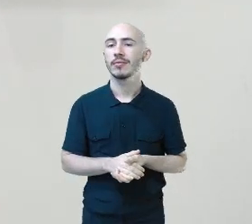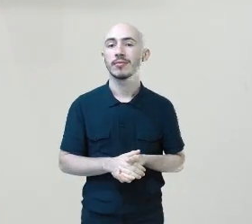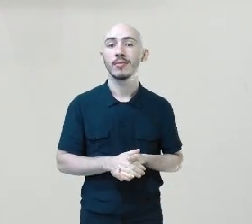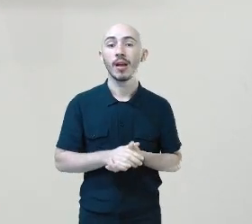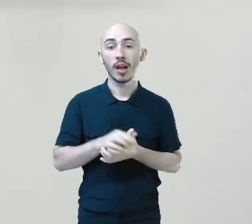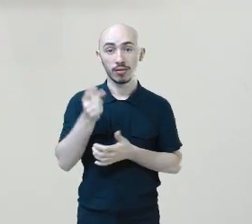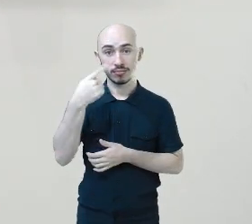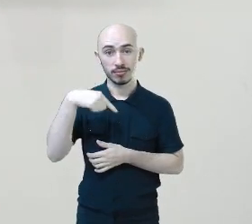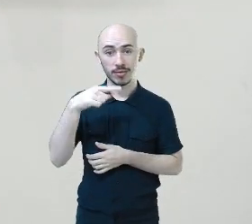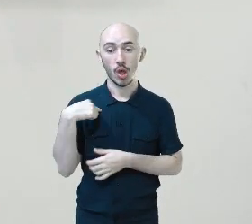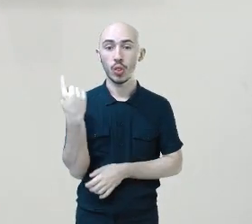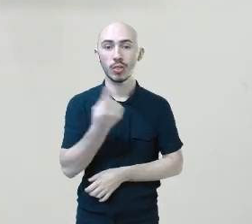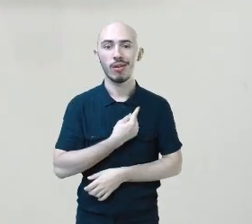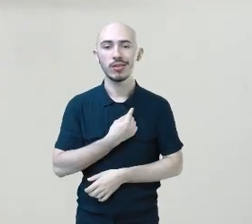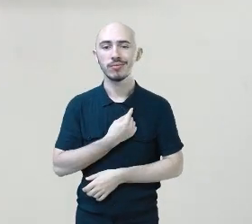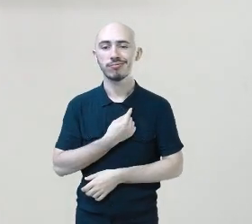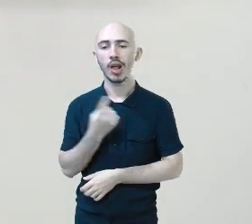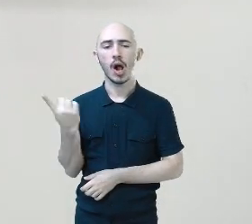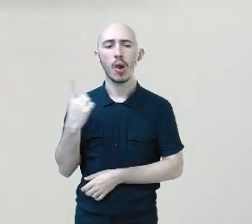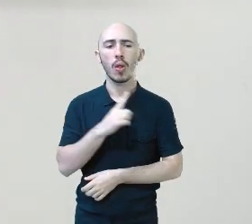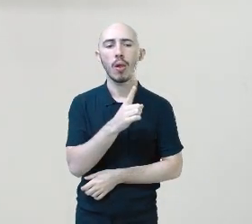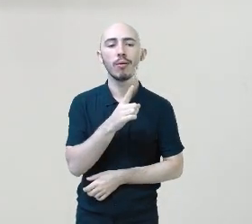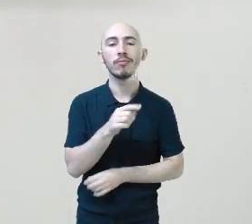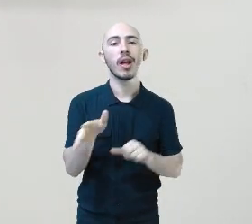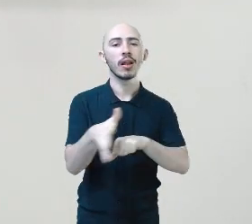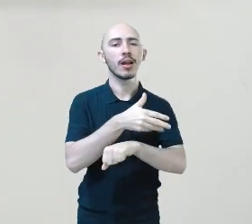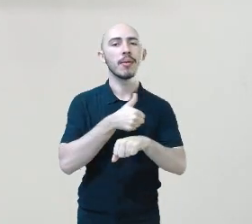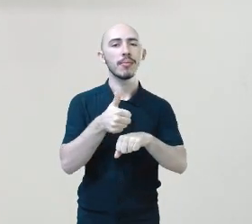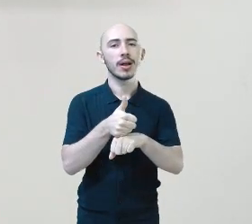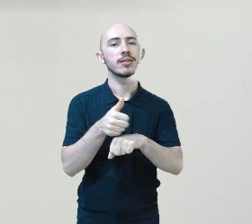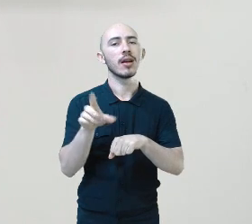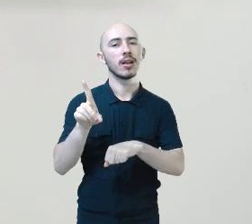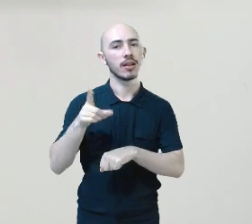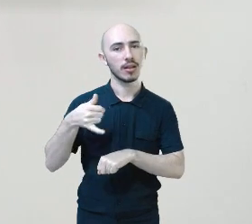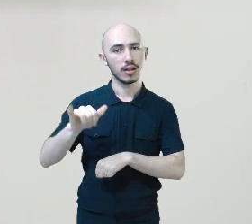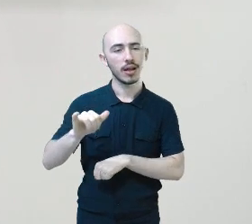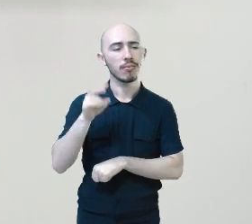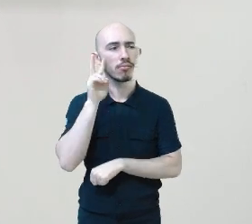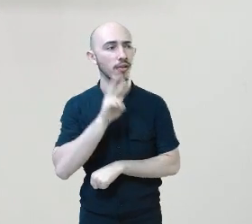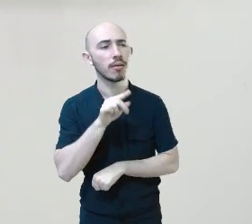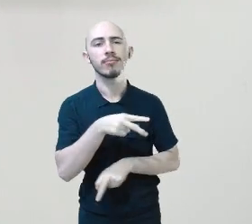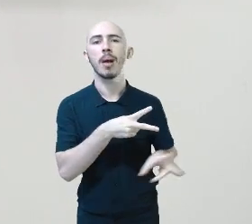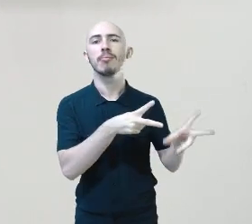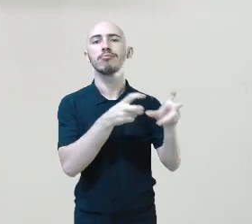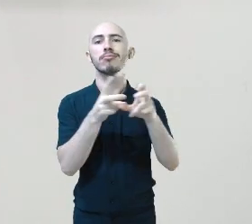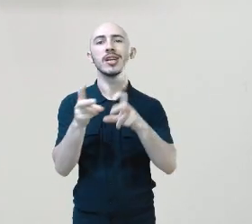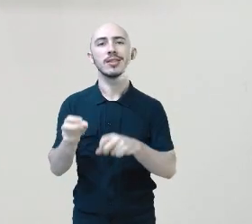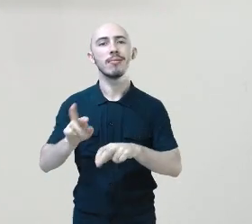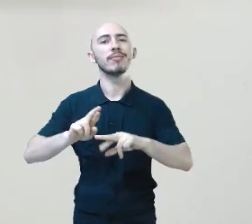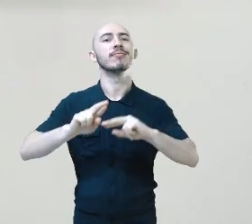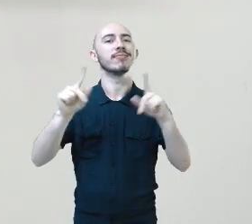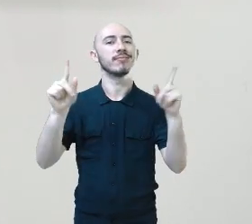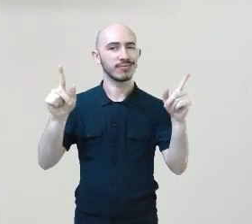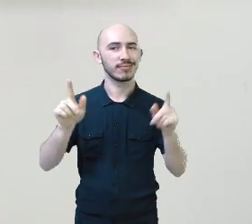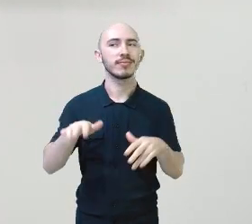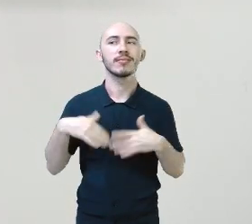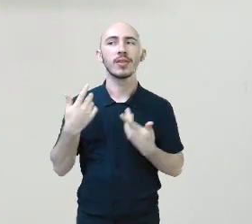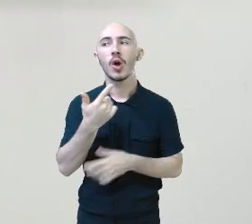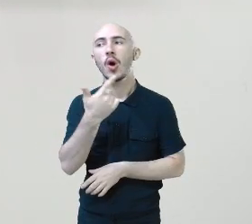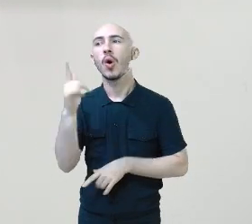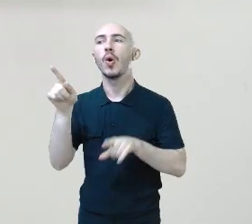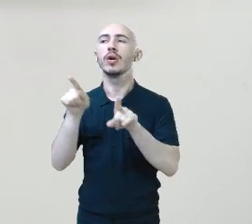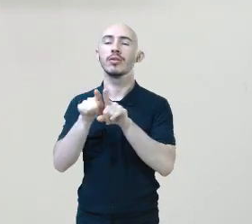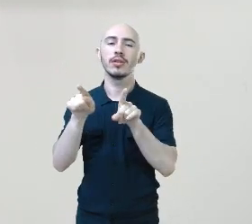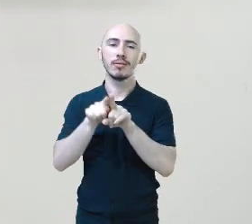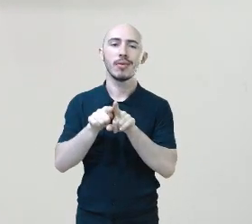do Derby, a gente vai começar a olhar para aquele espaço e perceber esses detalhes, perceber de uma outra forma. Outro